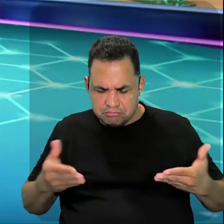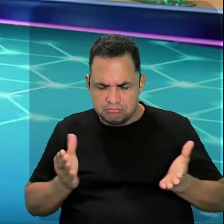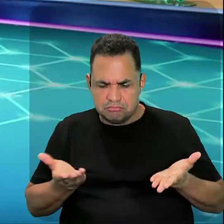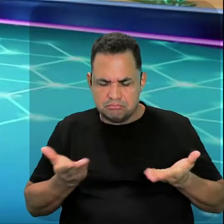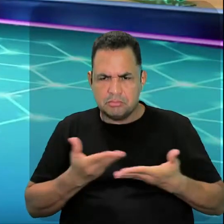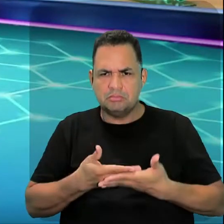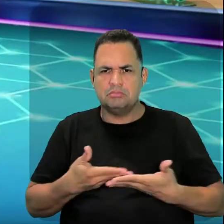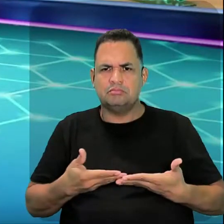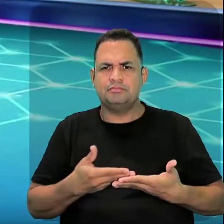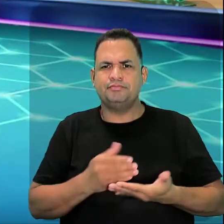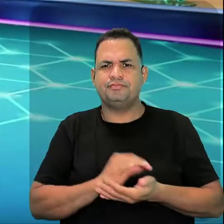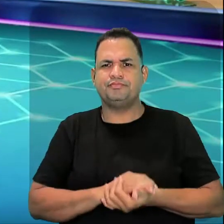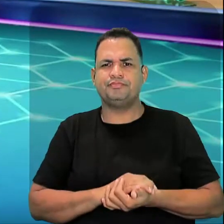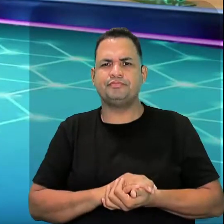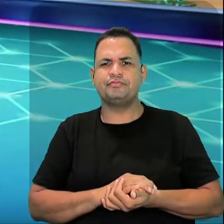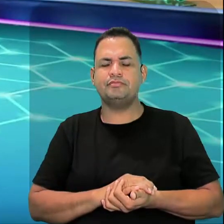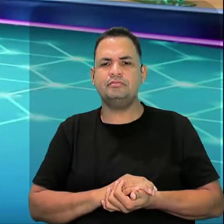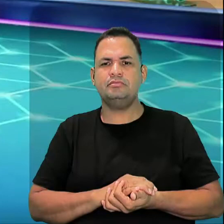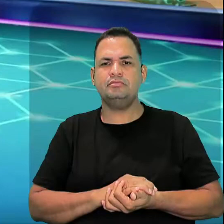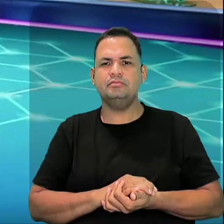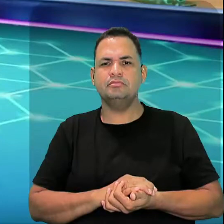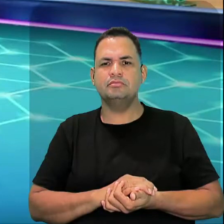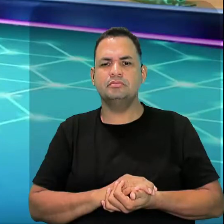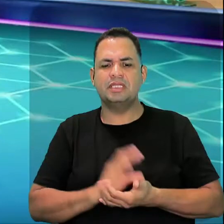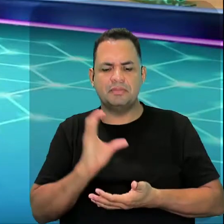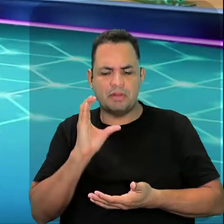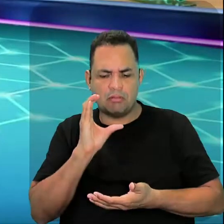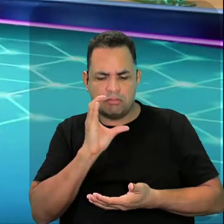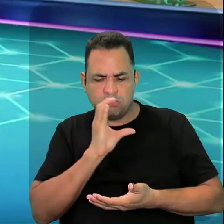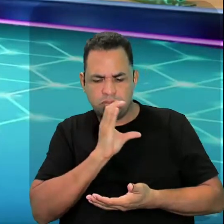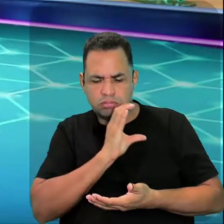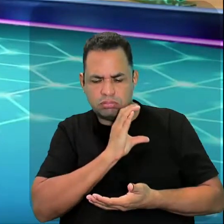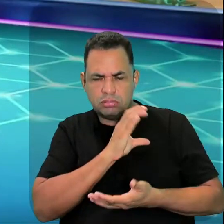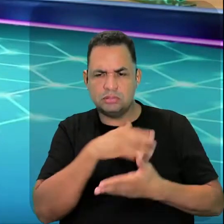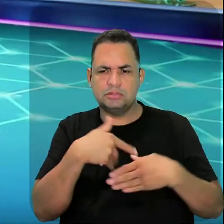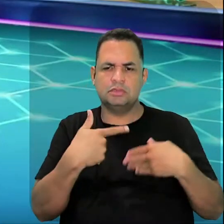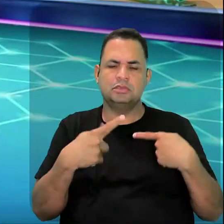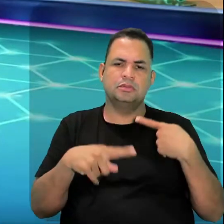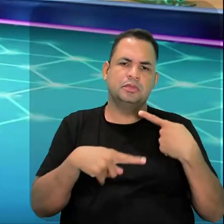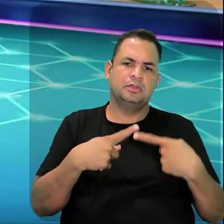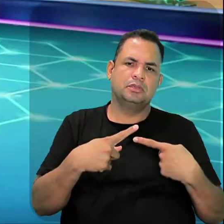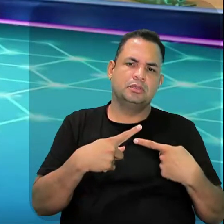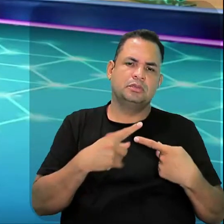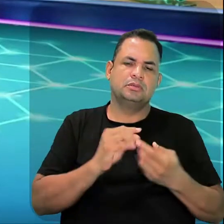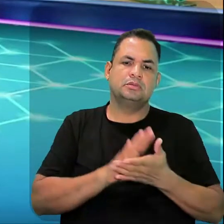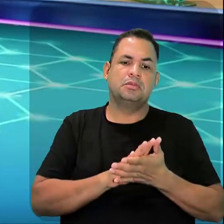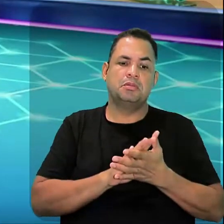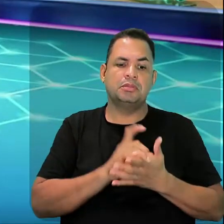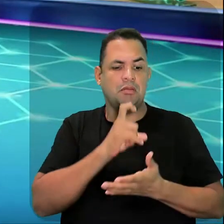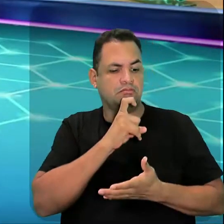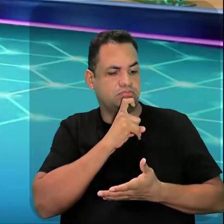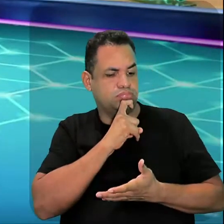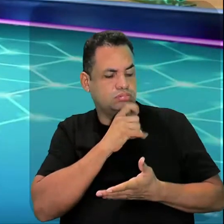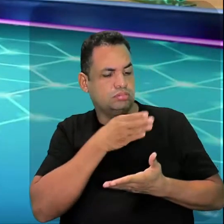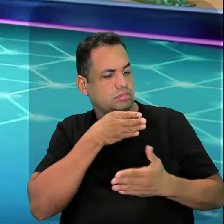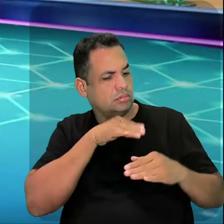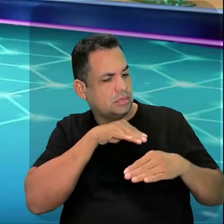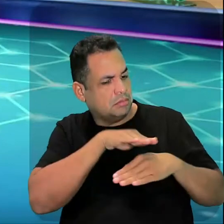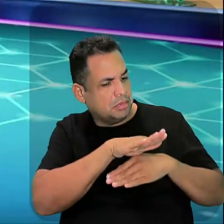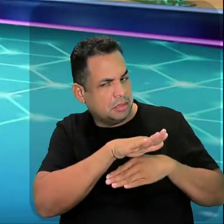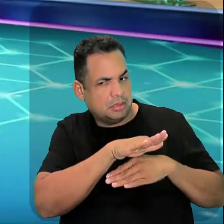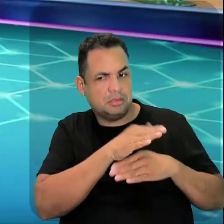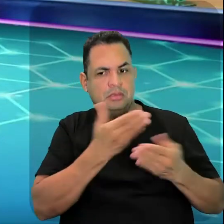as coisas aqui dentro. Mas aí você acaba aquecendo ela e não deveria. Ou acaba resfriando ela e também